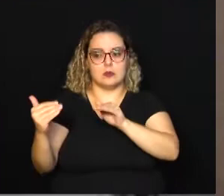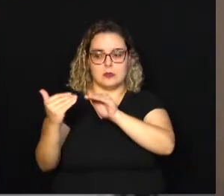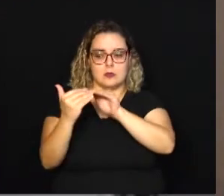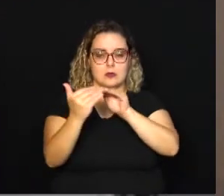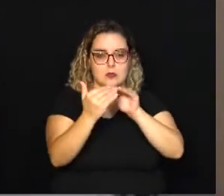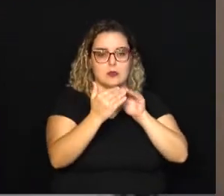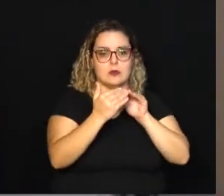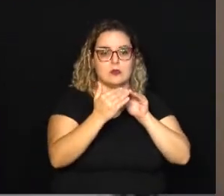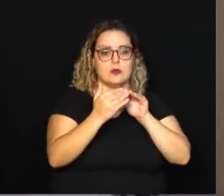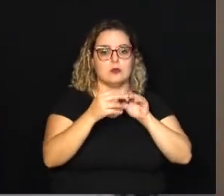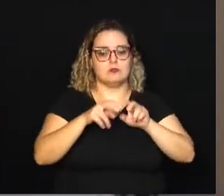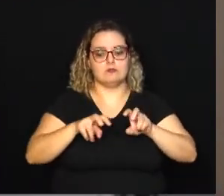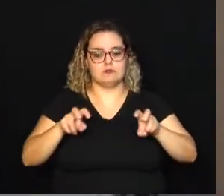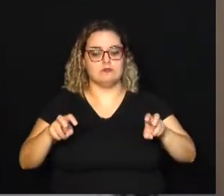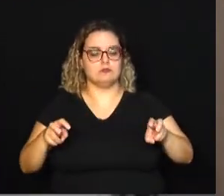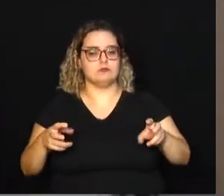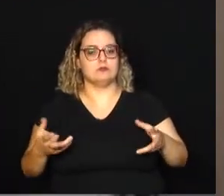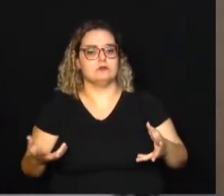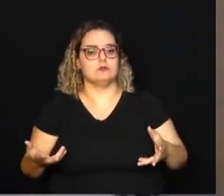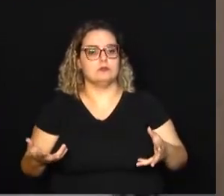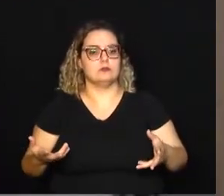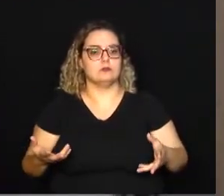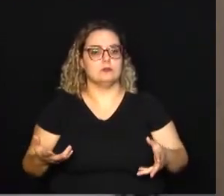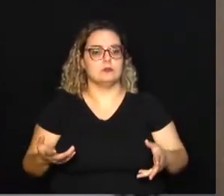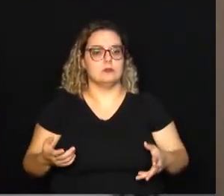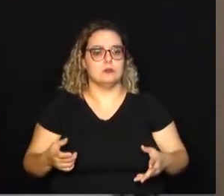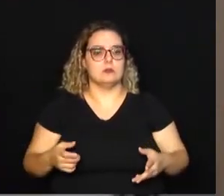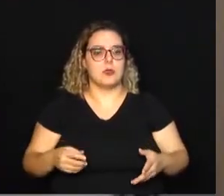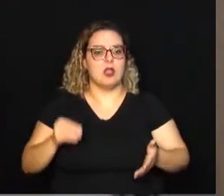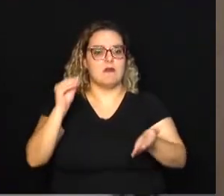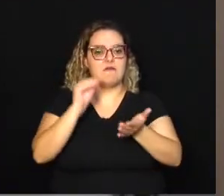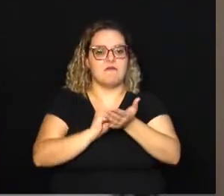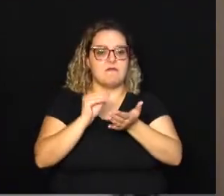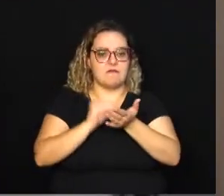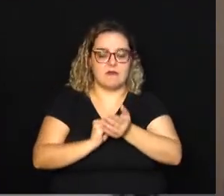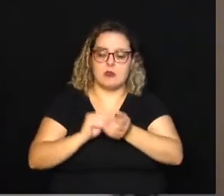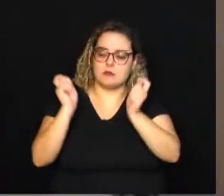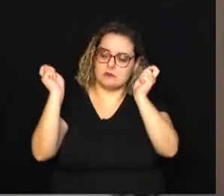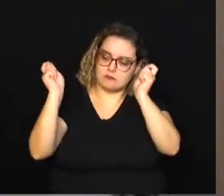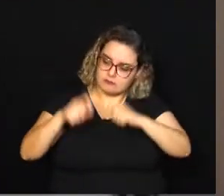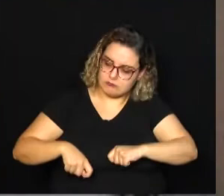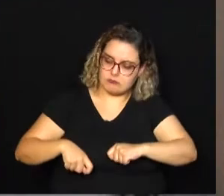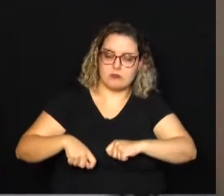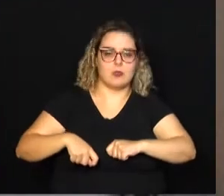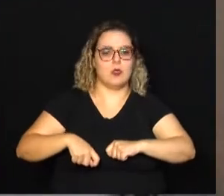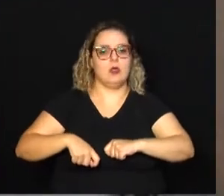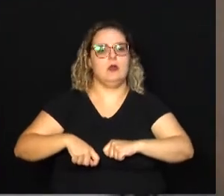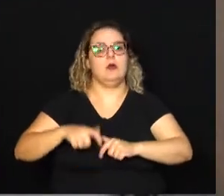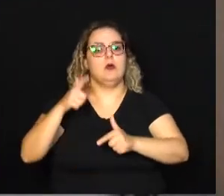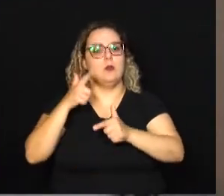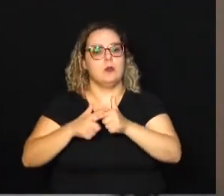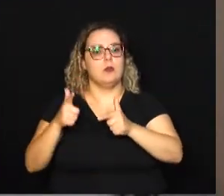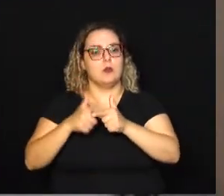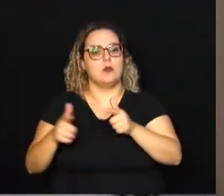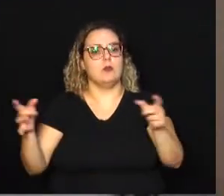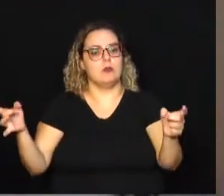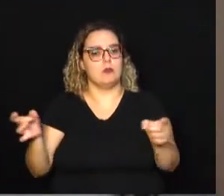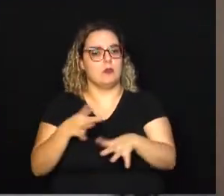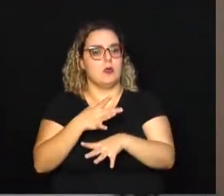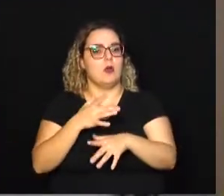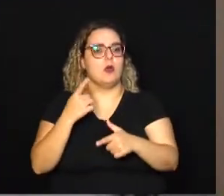colegas de mesa, com essa incapacidade de nós resolvermos os problemas, porque